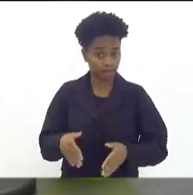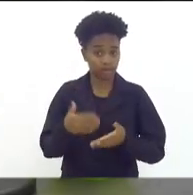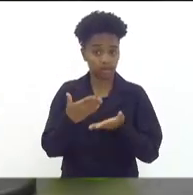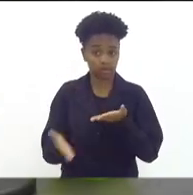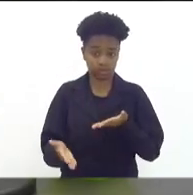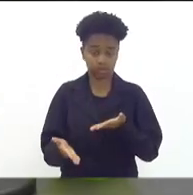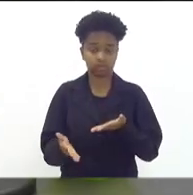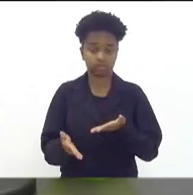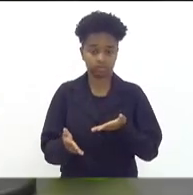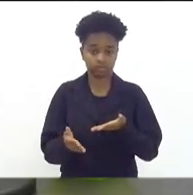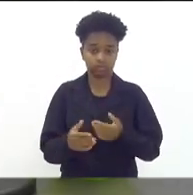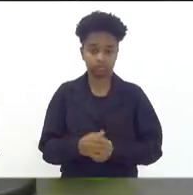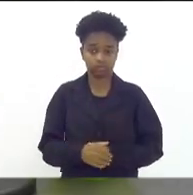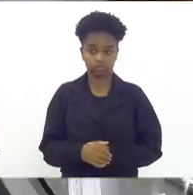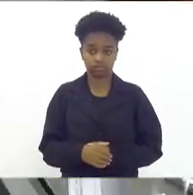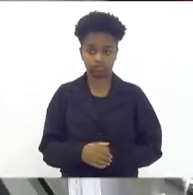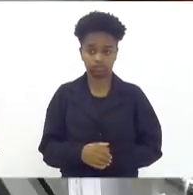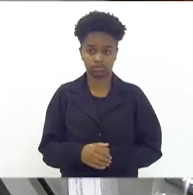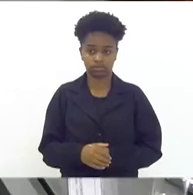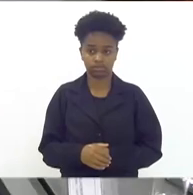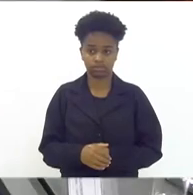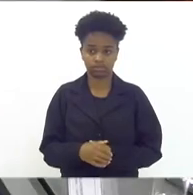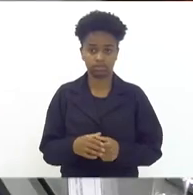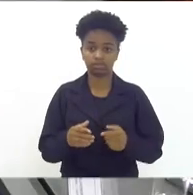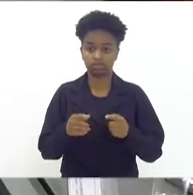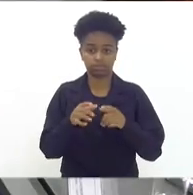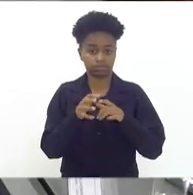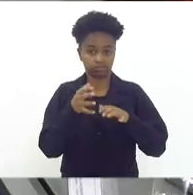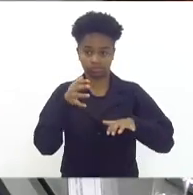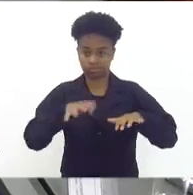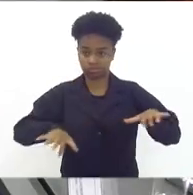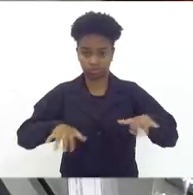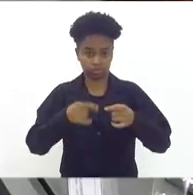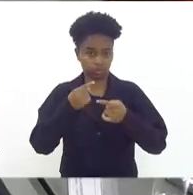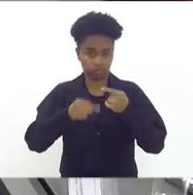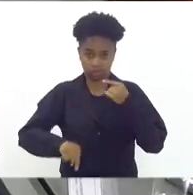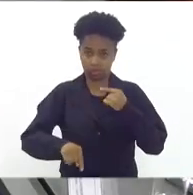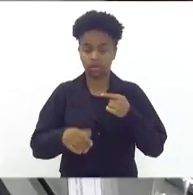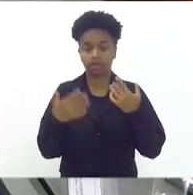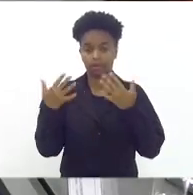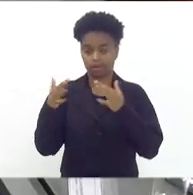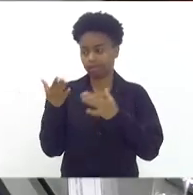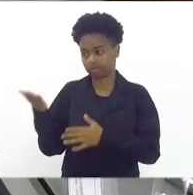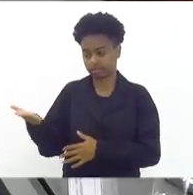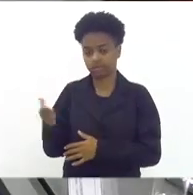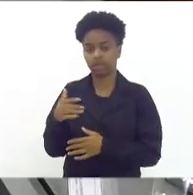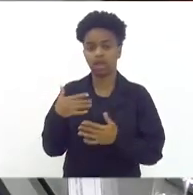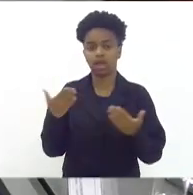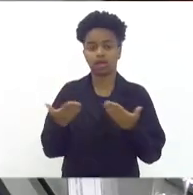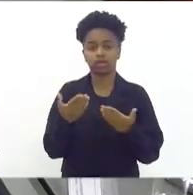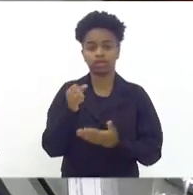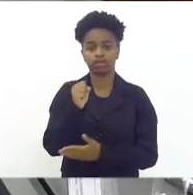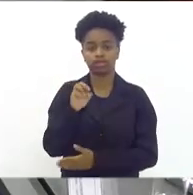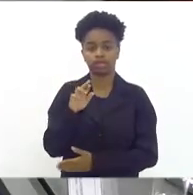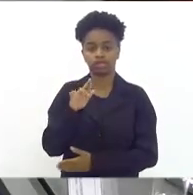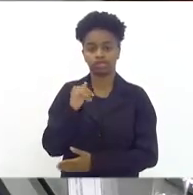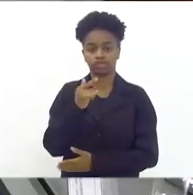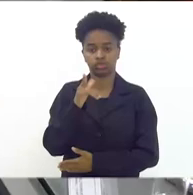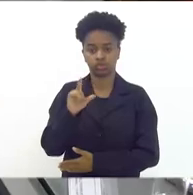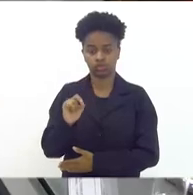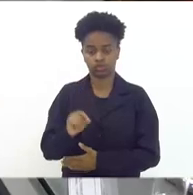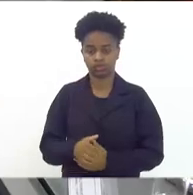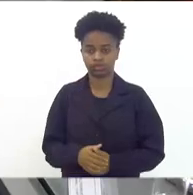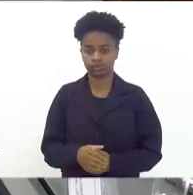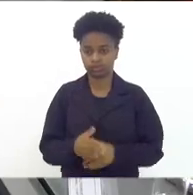totalmente discrepante Parabéns pela colocação Deputado Thiago também aquelas palavras que passa a palavra Deputado Dr Serginho Muito obrigado senhor